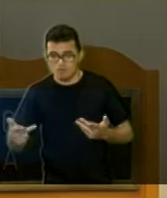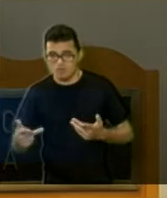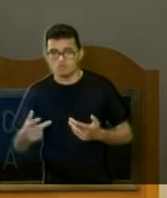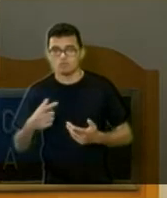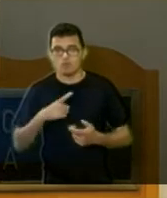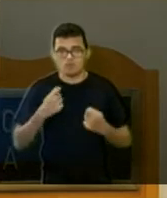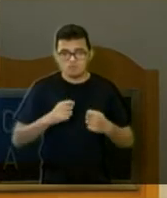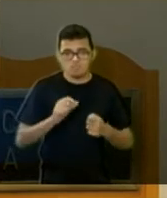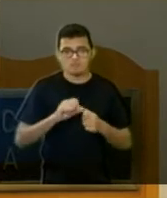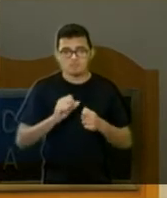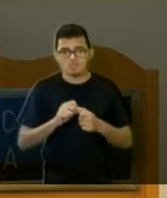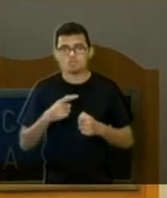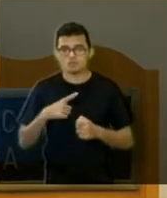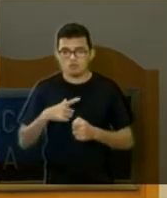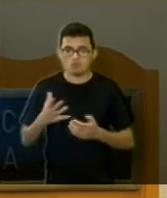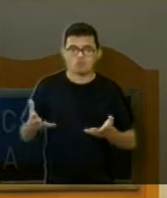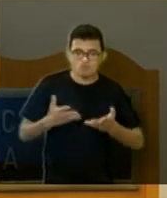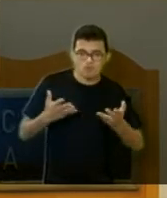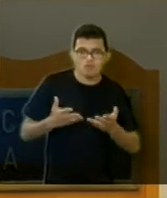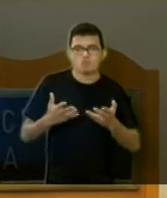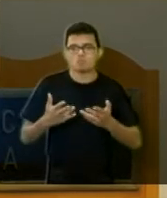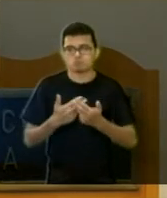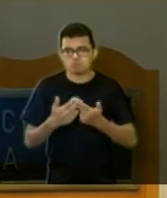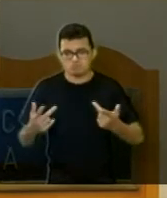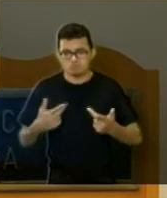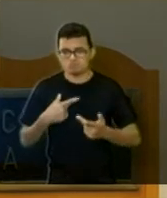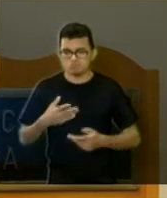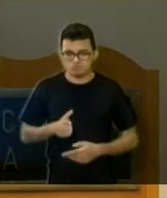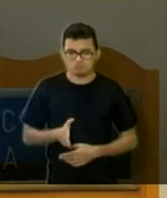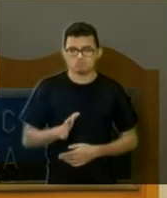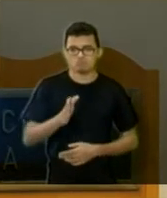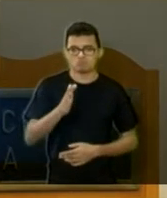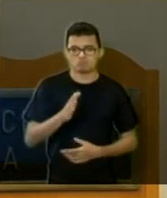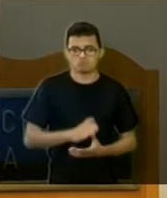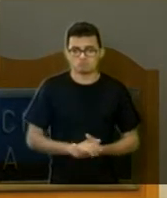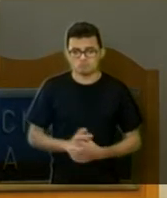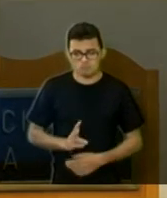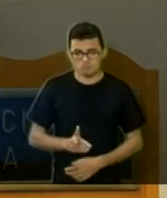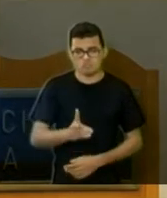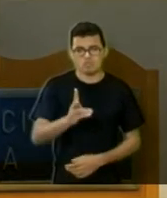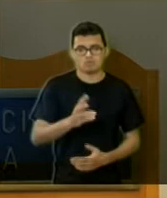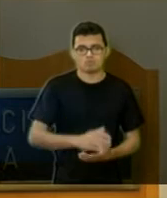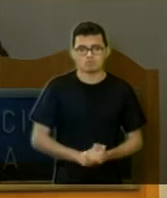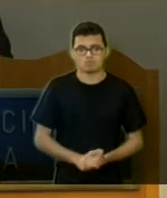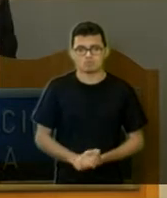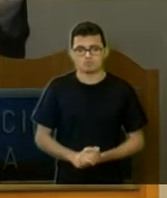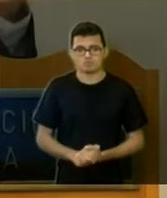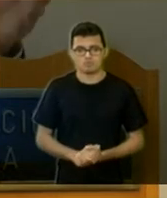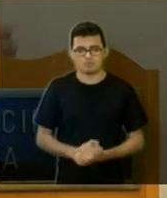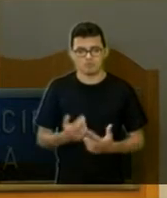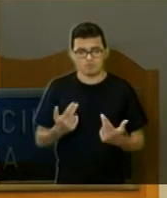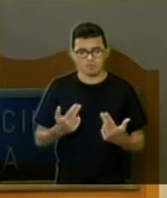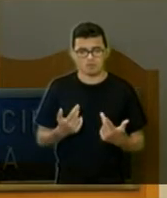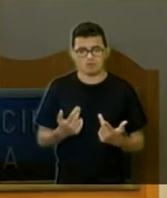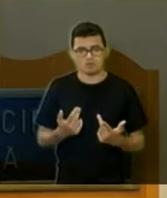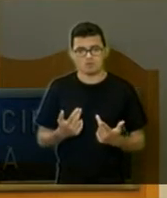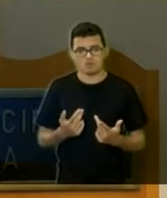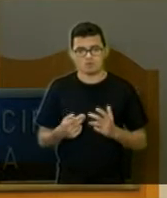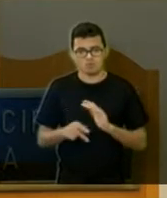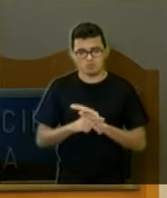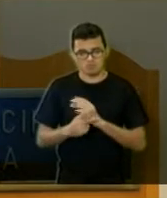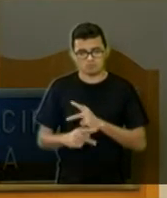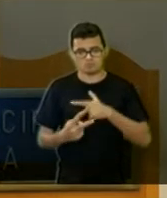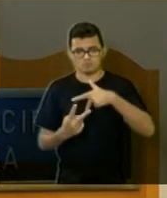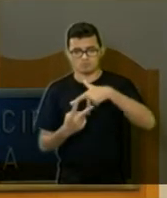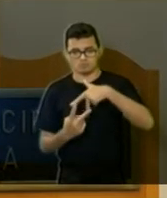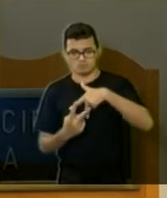É assim, vamos lá. E vamos em frente. A mesma coisa também nas nossas coisas, na